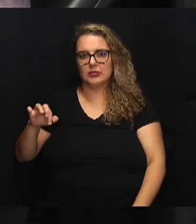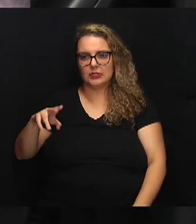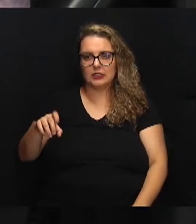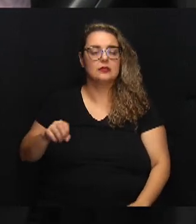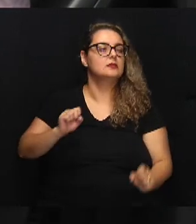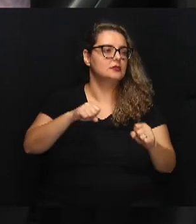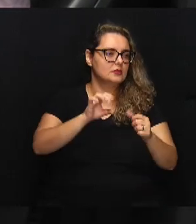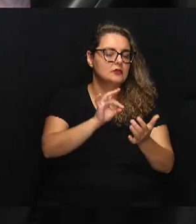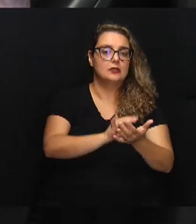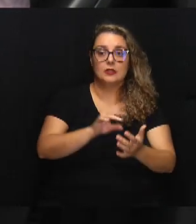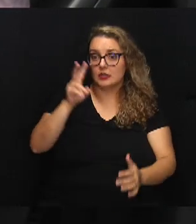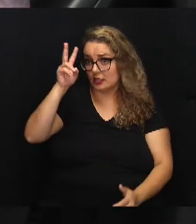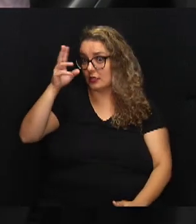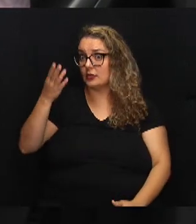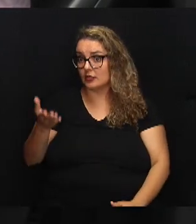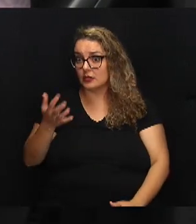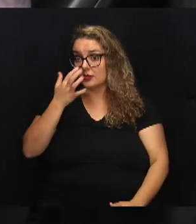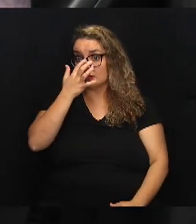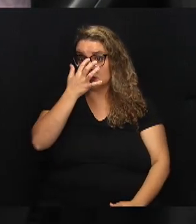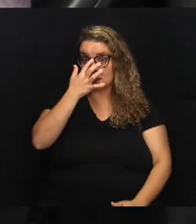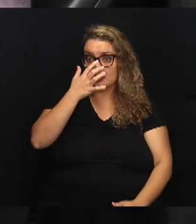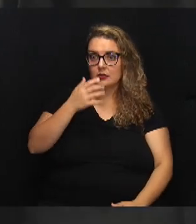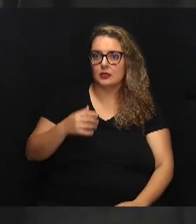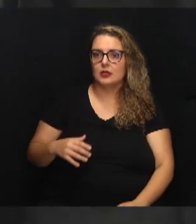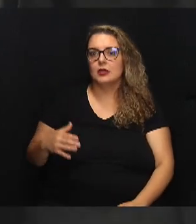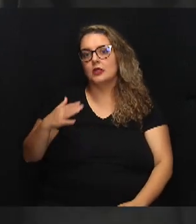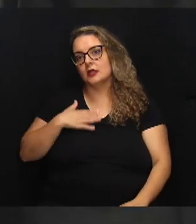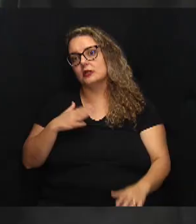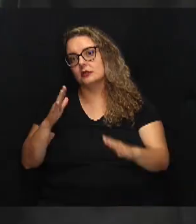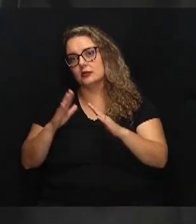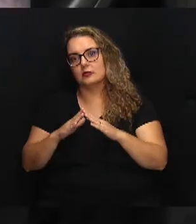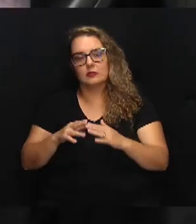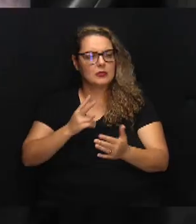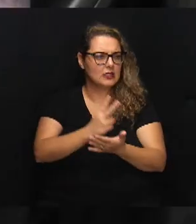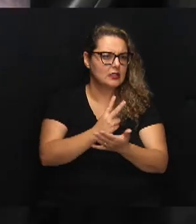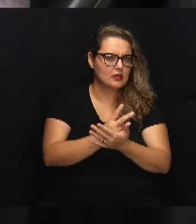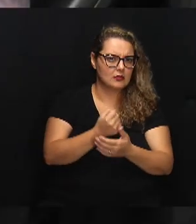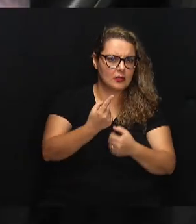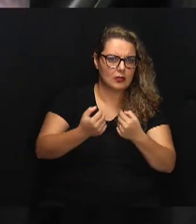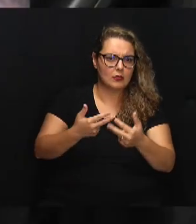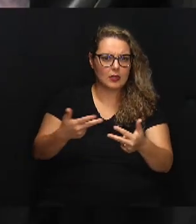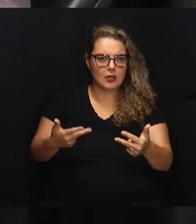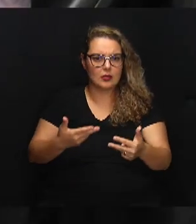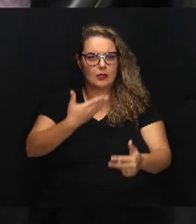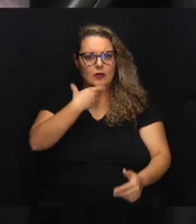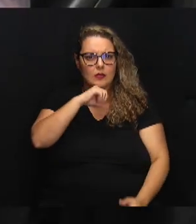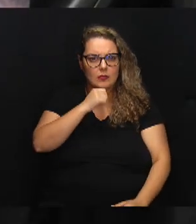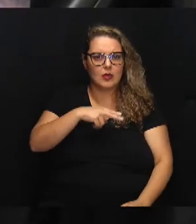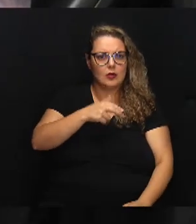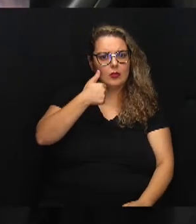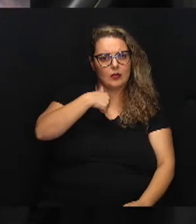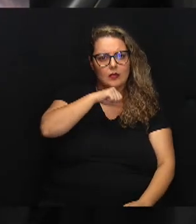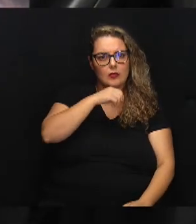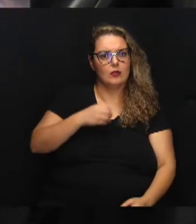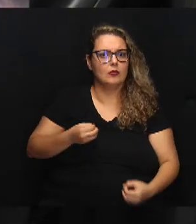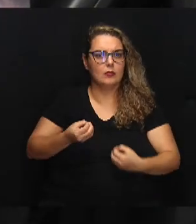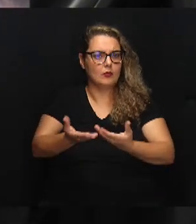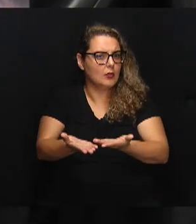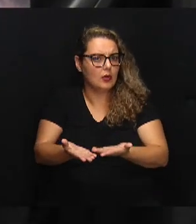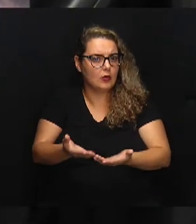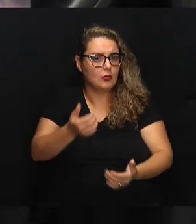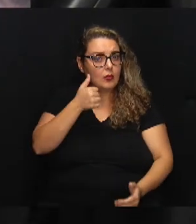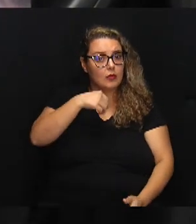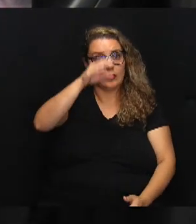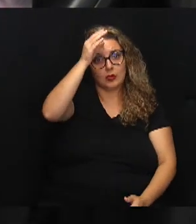me lembro muito dessa época, assim. E lá em casa, assim, sempre... Mas foi alguma coisa que, por exemplo, seu pai ou sua mãe te passou, o tio,